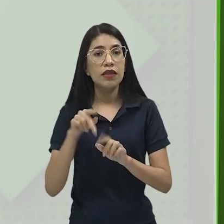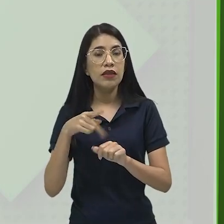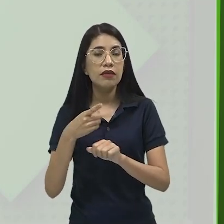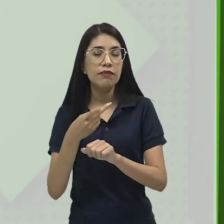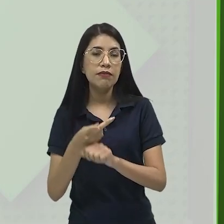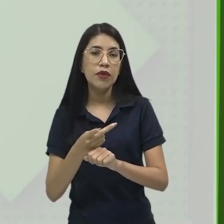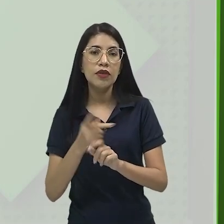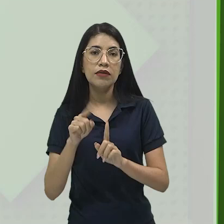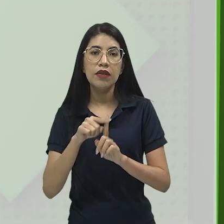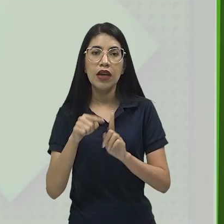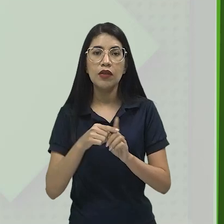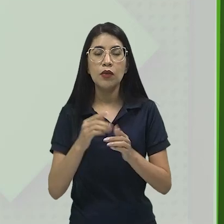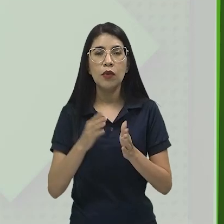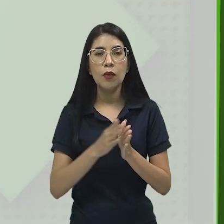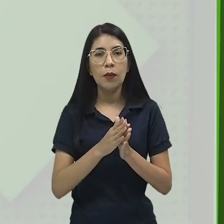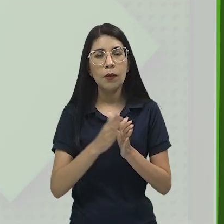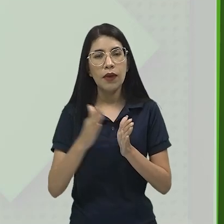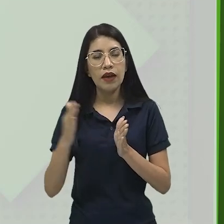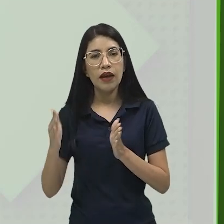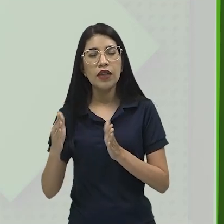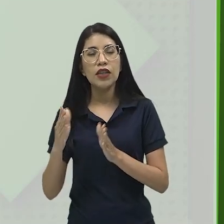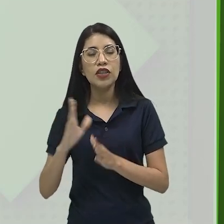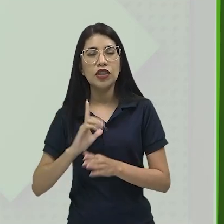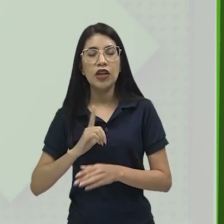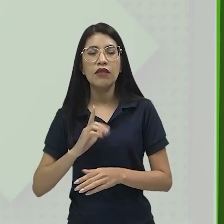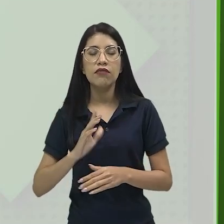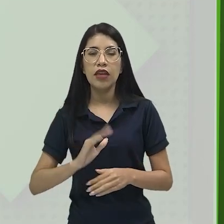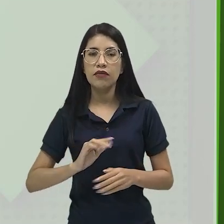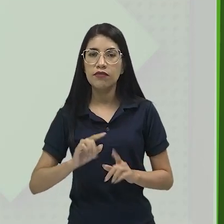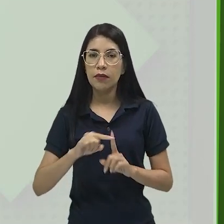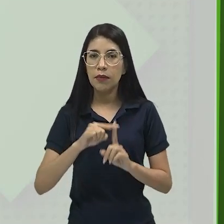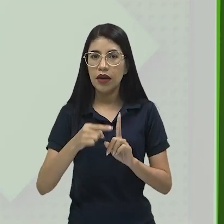depois de um certo período já de desenvolvimento,